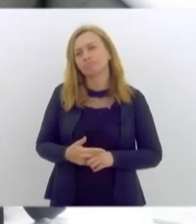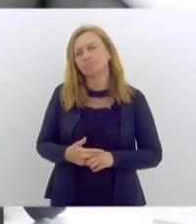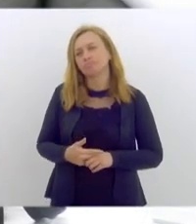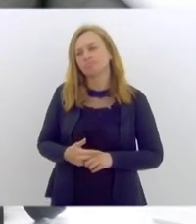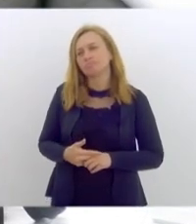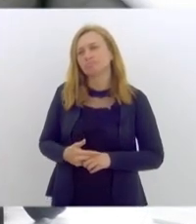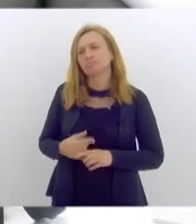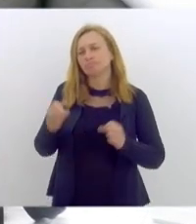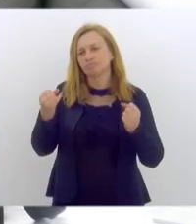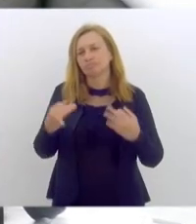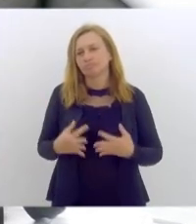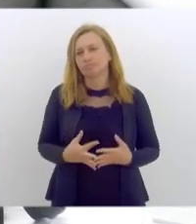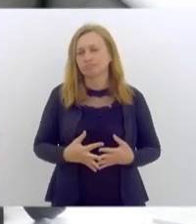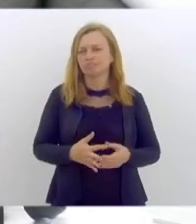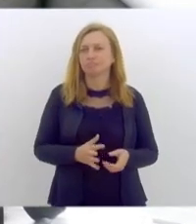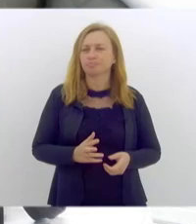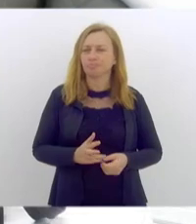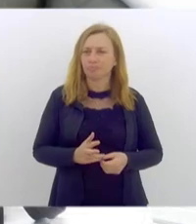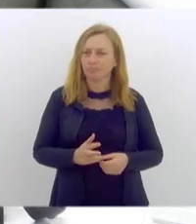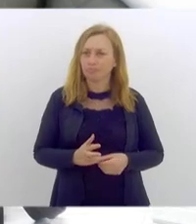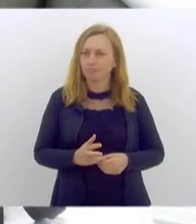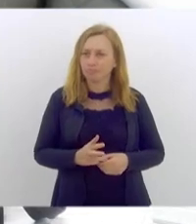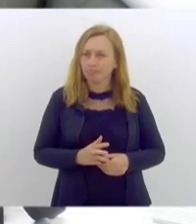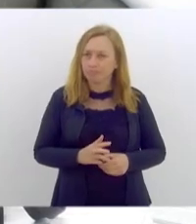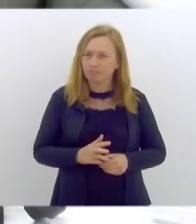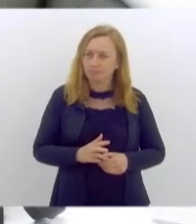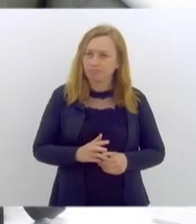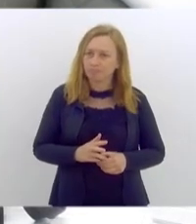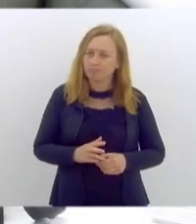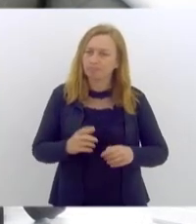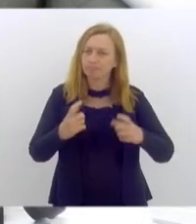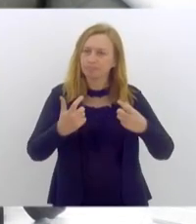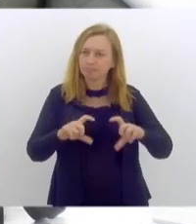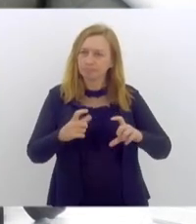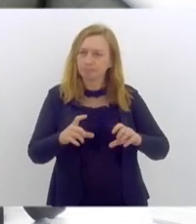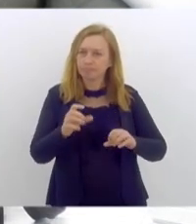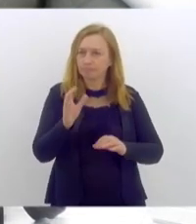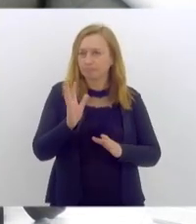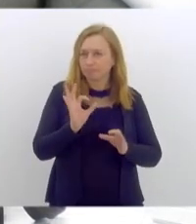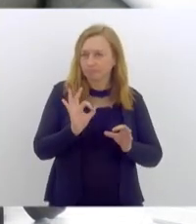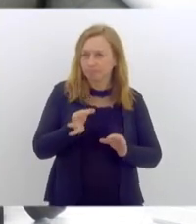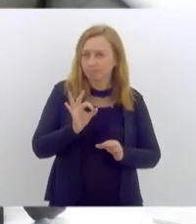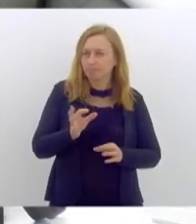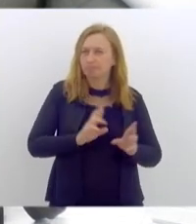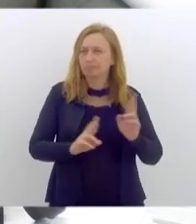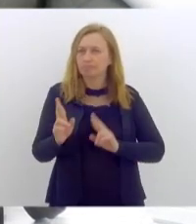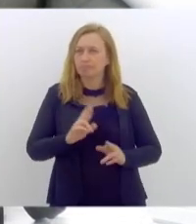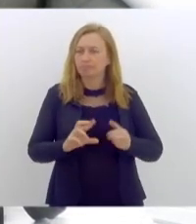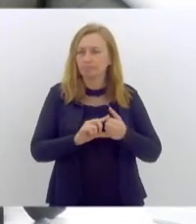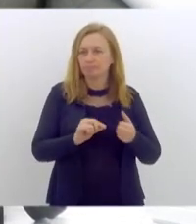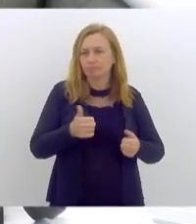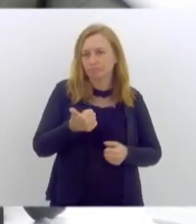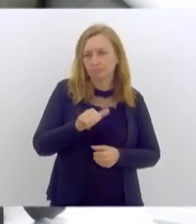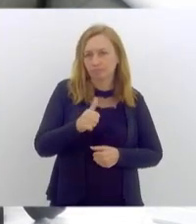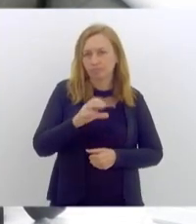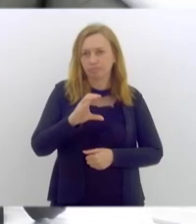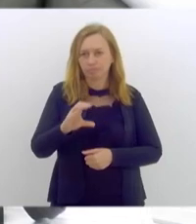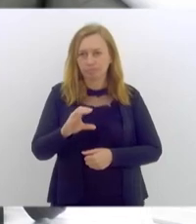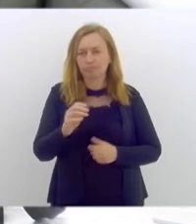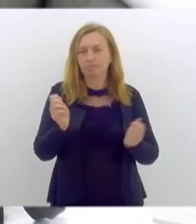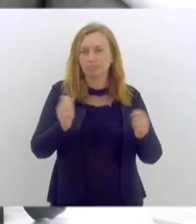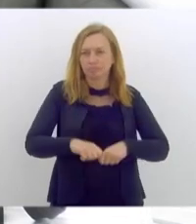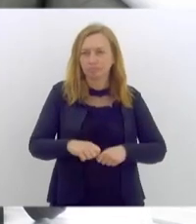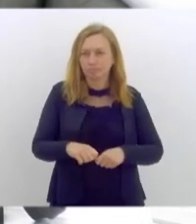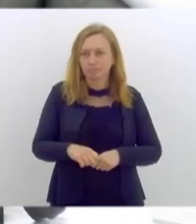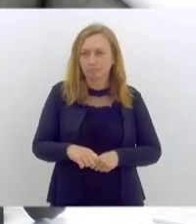o esclarecimento né é essa esse parágrafo ele especificamente está se relacionando ao artigo 11 C né que fala sobre a possibilidade